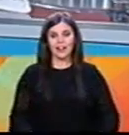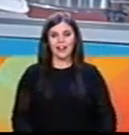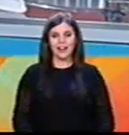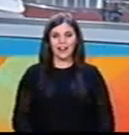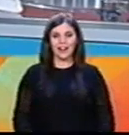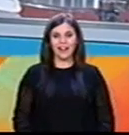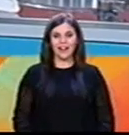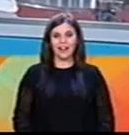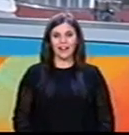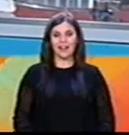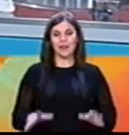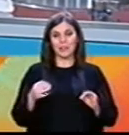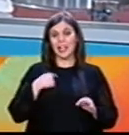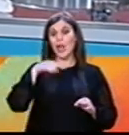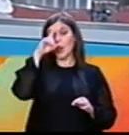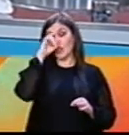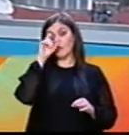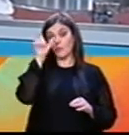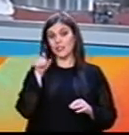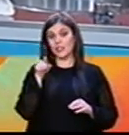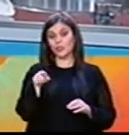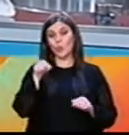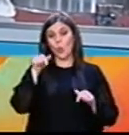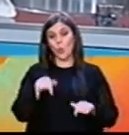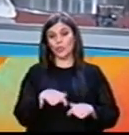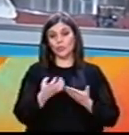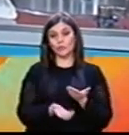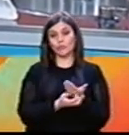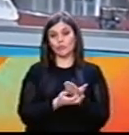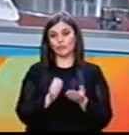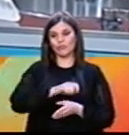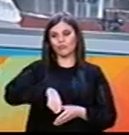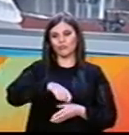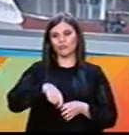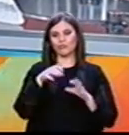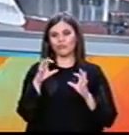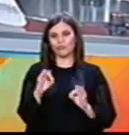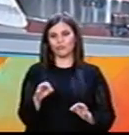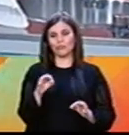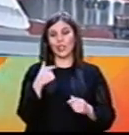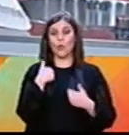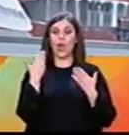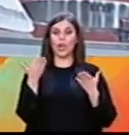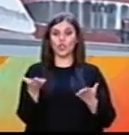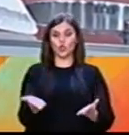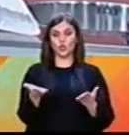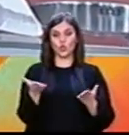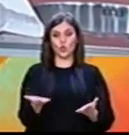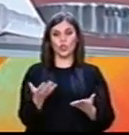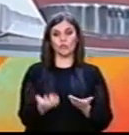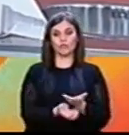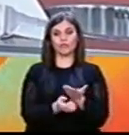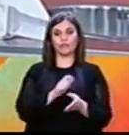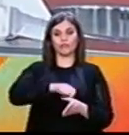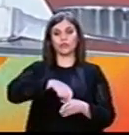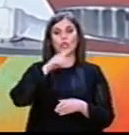You must remember this. Oi. Hoje vamos cozinhar. Quer dizer, vamos. Eu vamos, ajudo. Vamos cozinhar uma receita que foi pedida